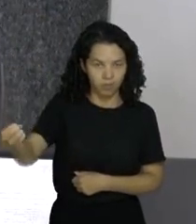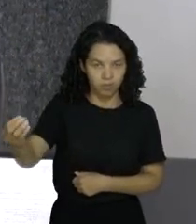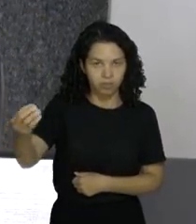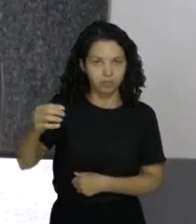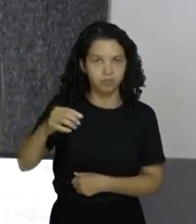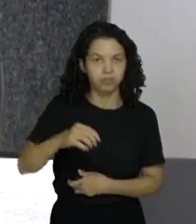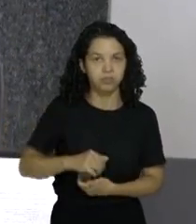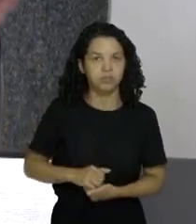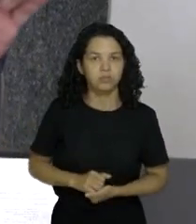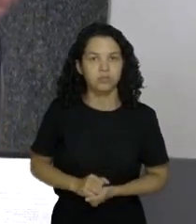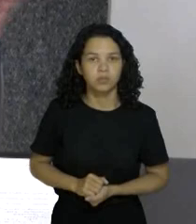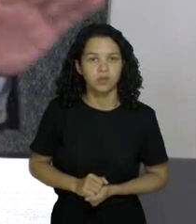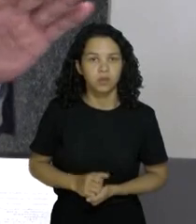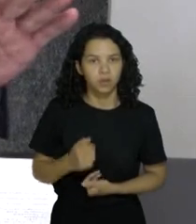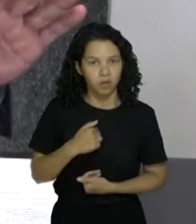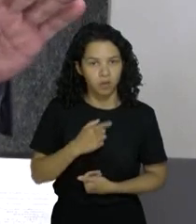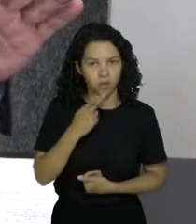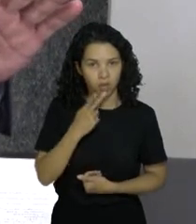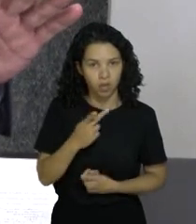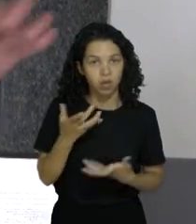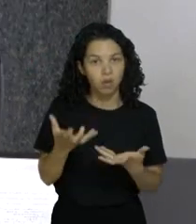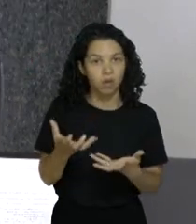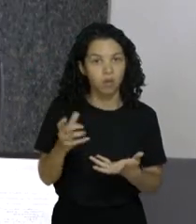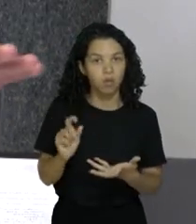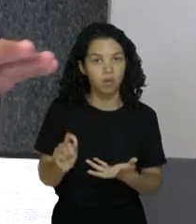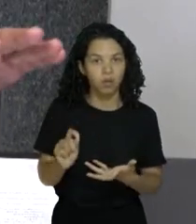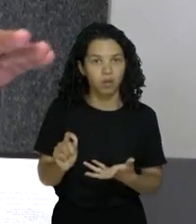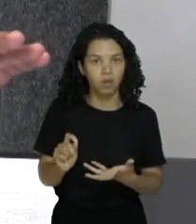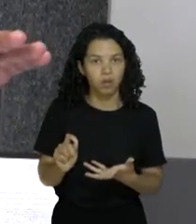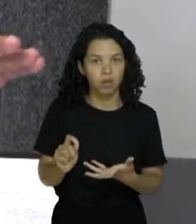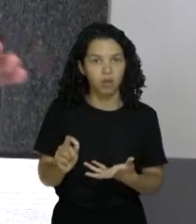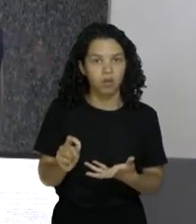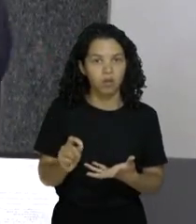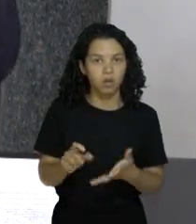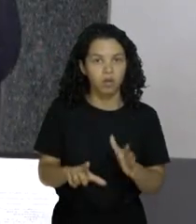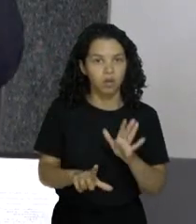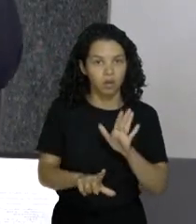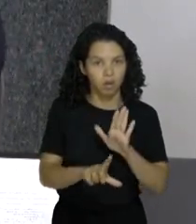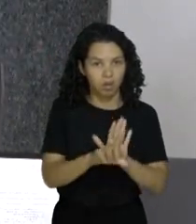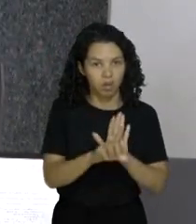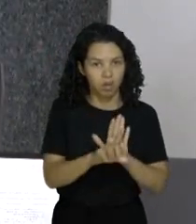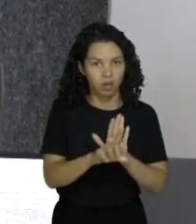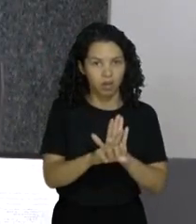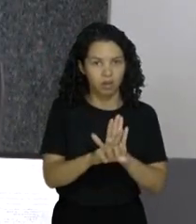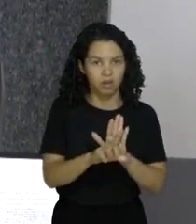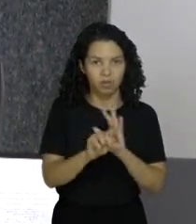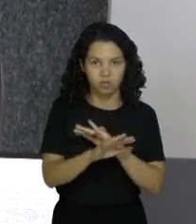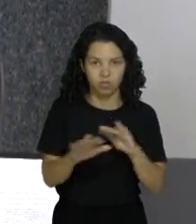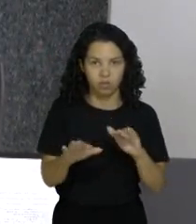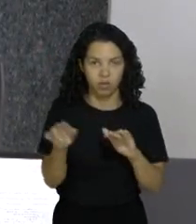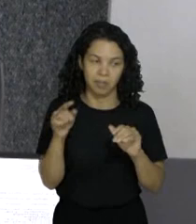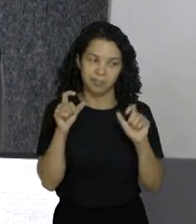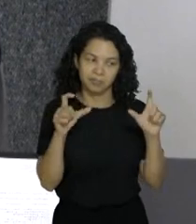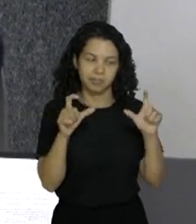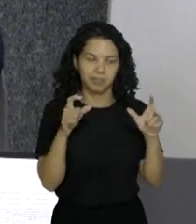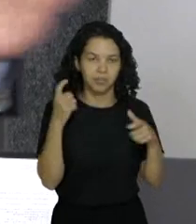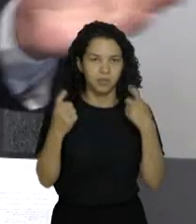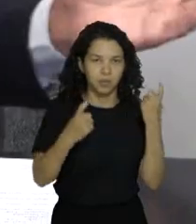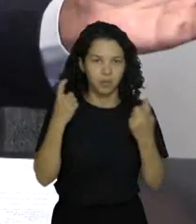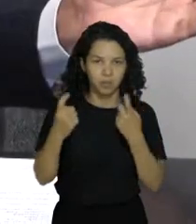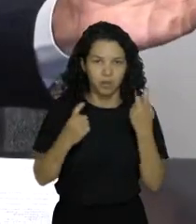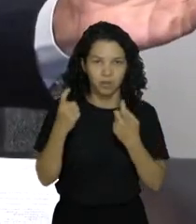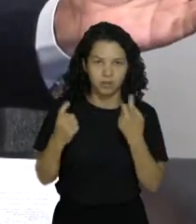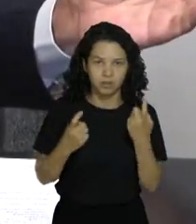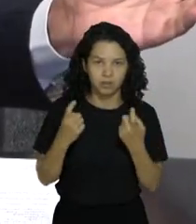realizaram e eu disse que só queria uma coisa queria fazer uma Leizinha o Luiz Henrique arregalou aquele olho assim preocupado né porque